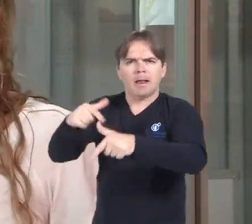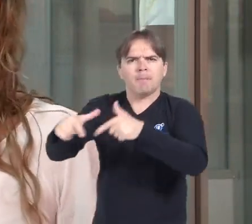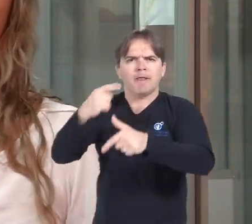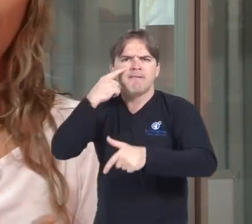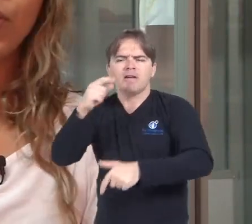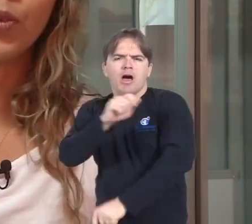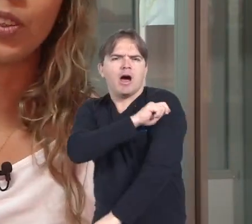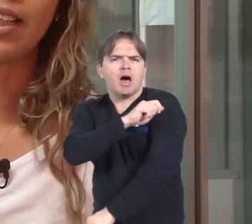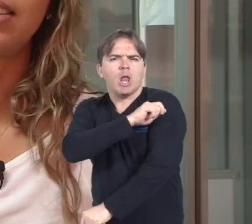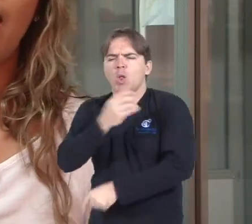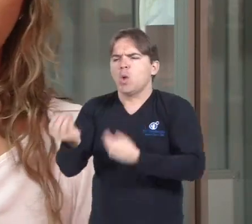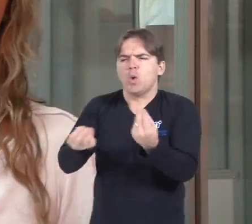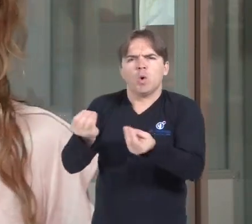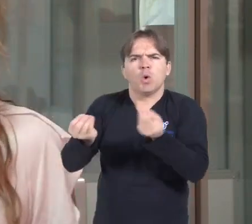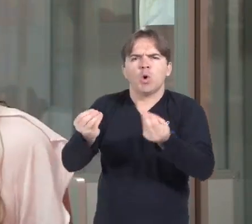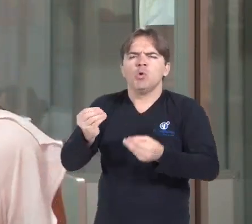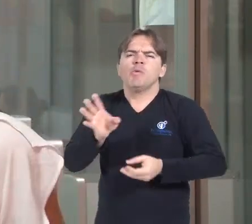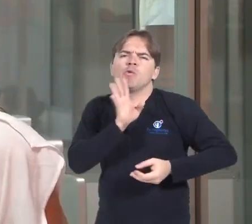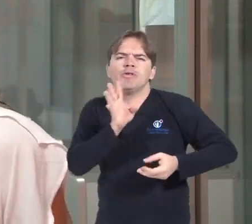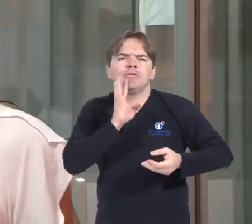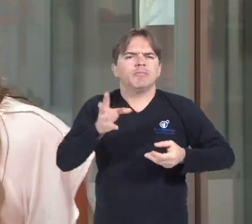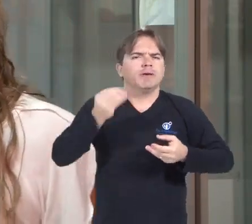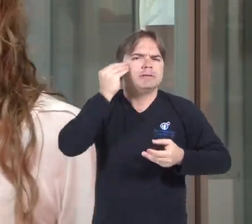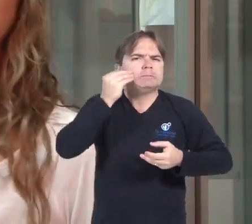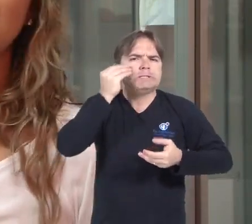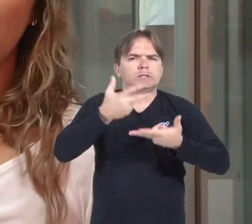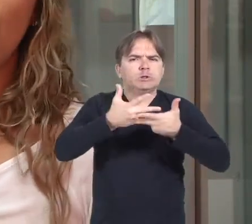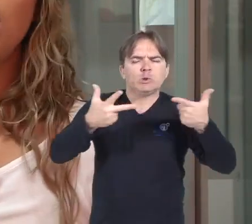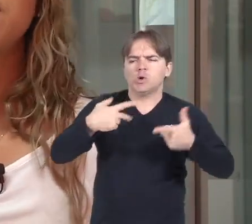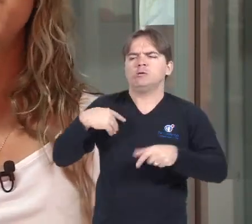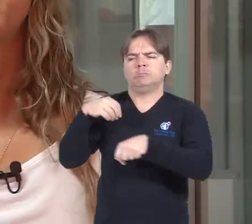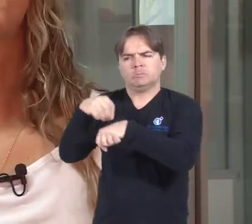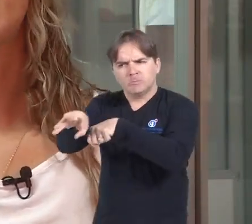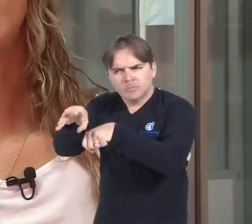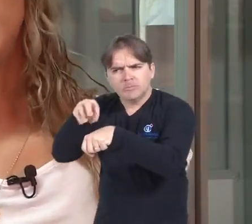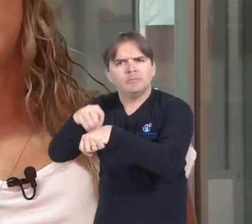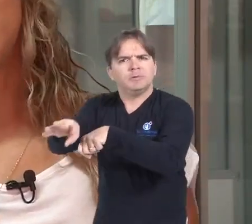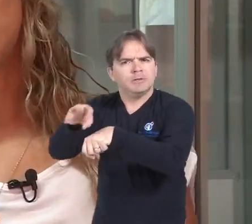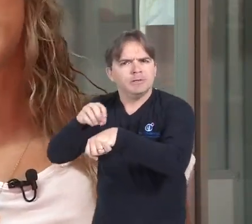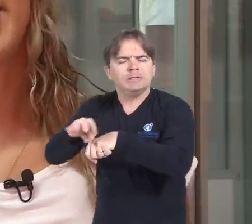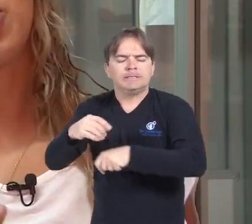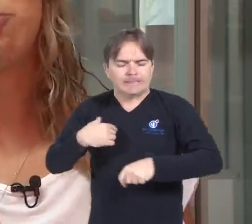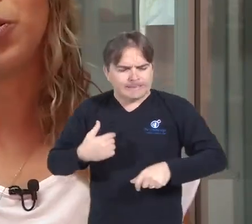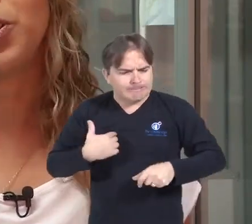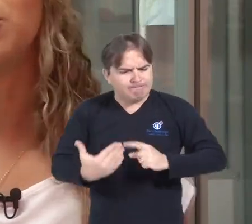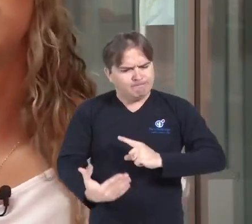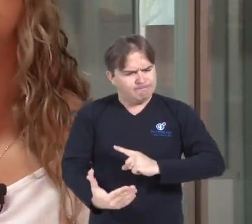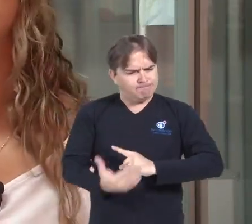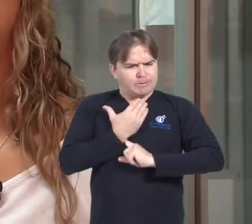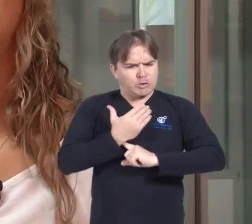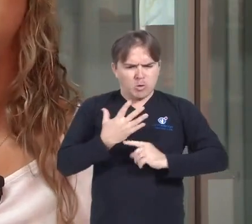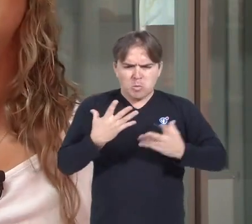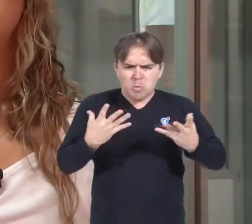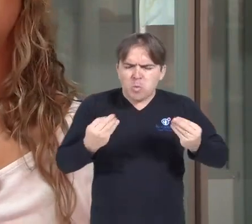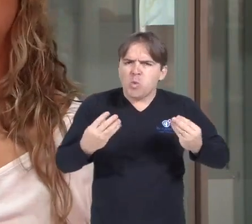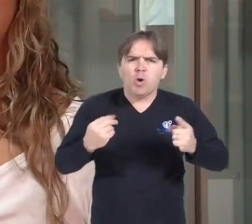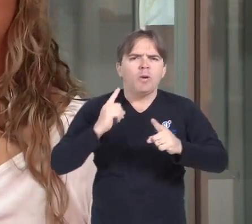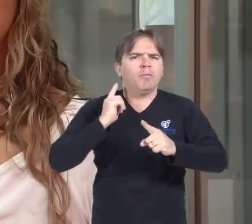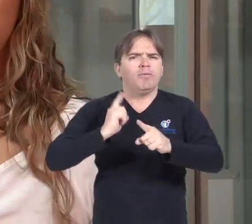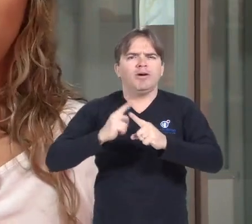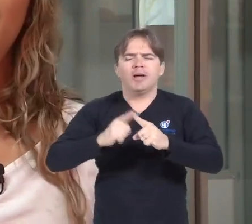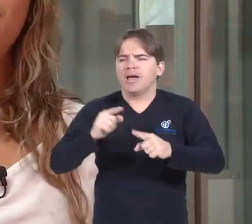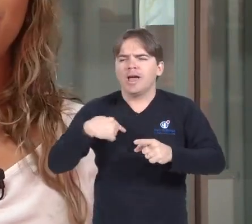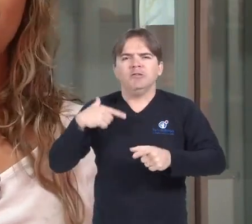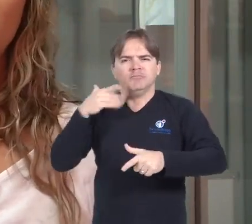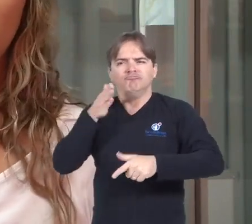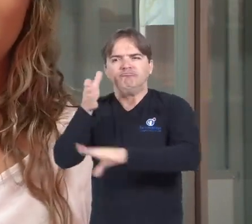questão do aluno, levar o conhecimento nas escolas. Então, me agregou muito, porque